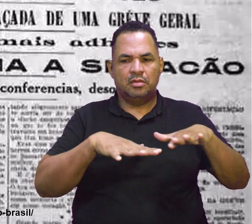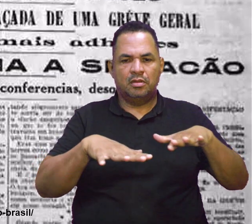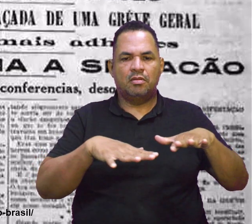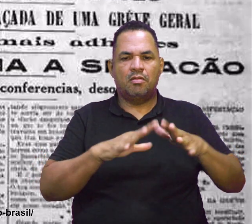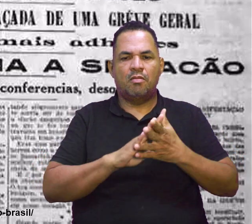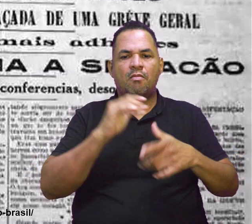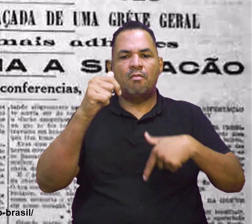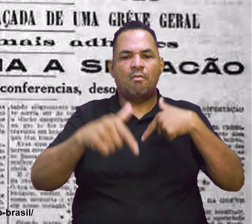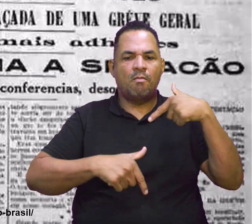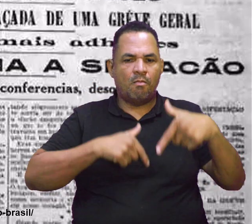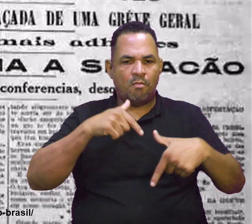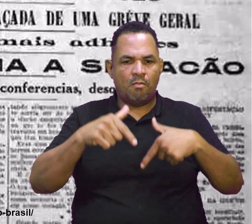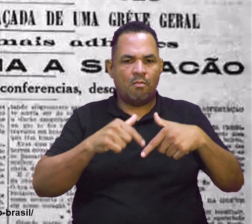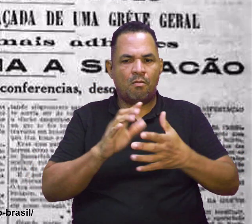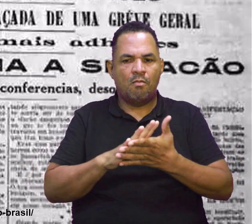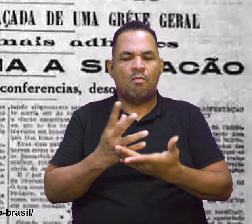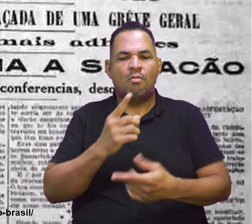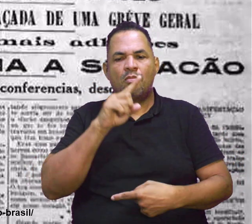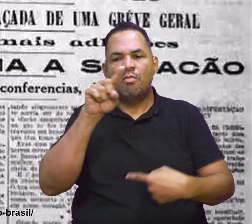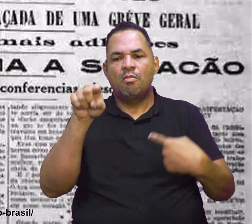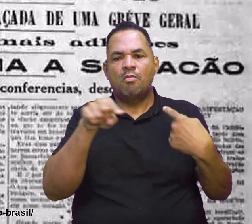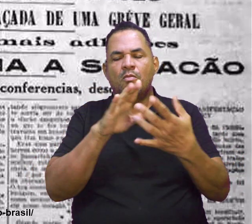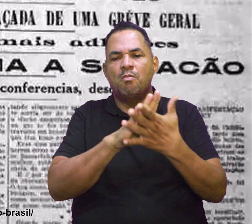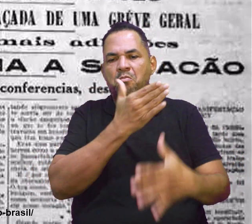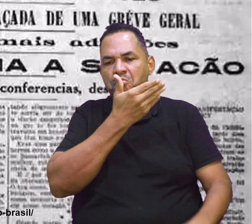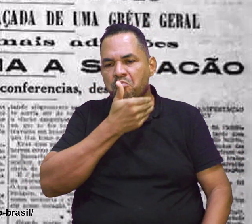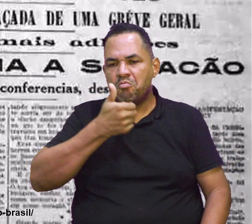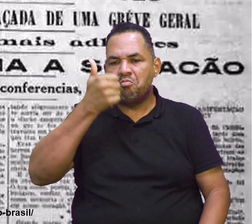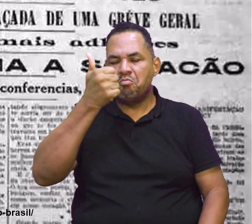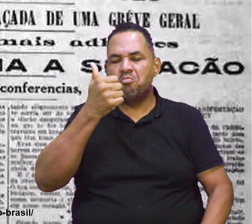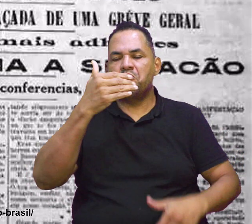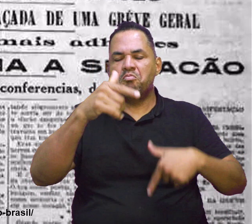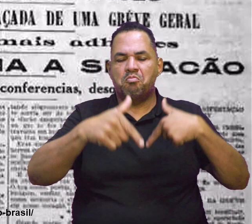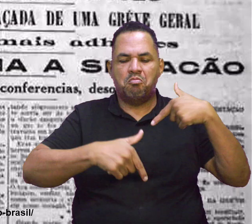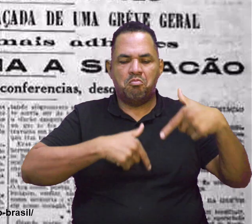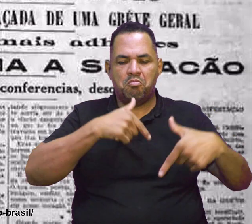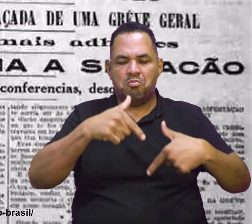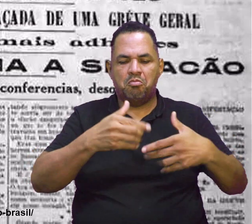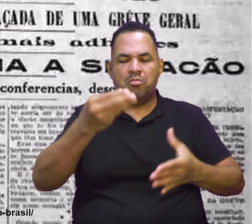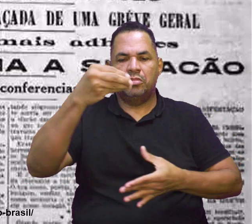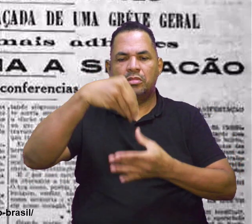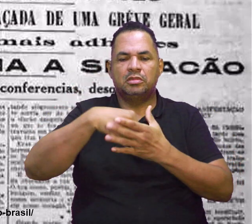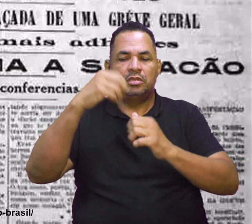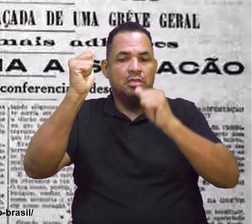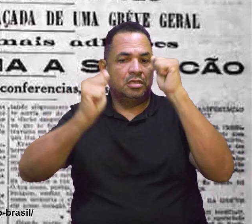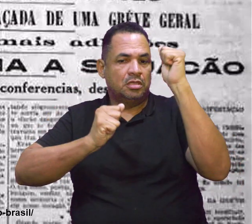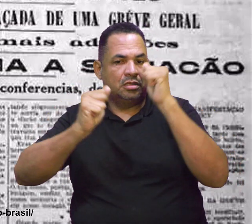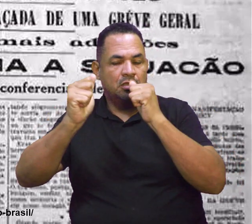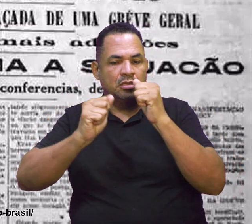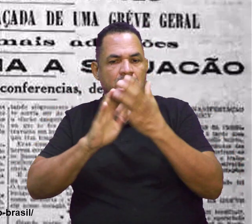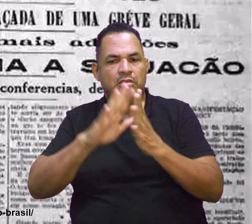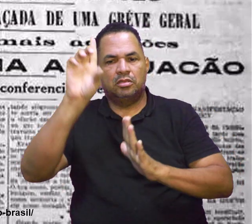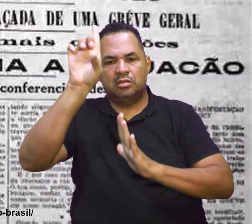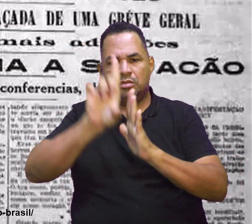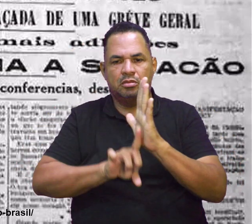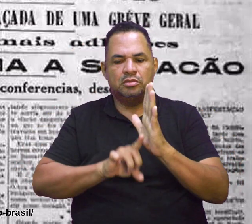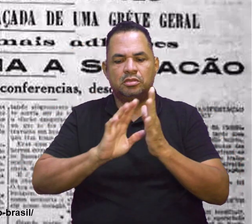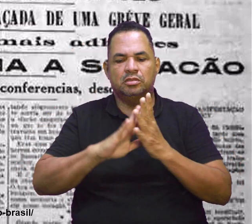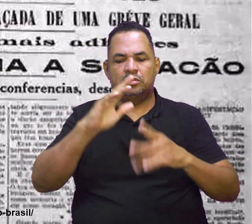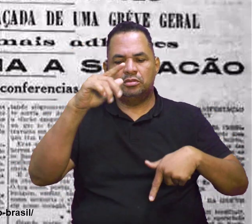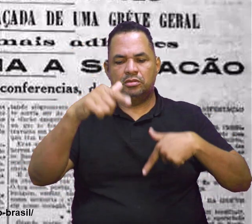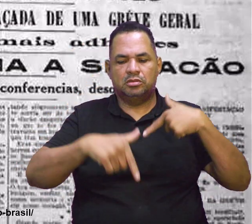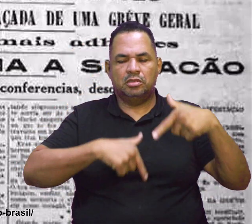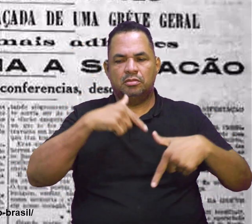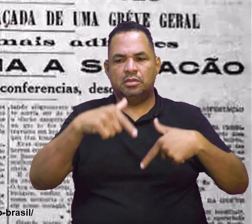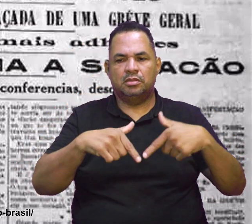que buscavam melhores condições dentro das fábricas e direitos trabalhistas, que, mais uma vez eu